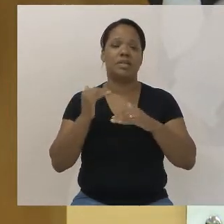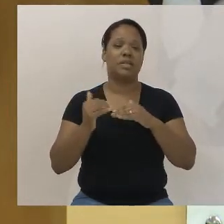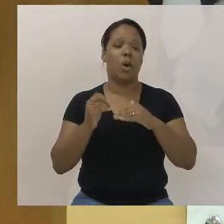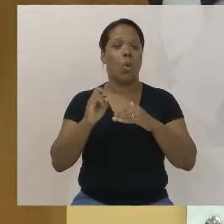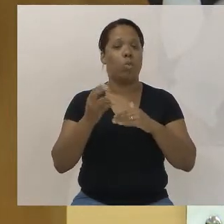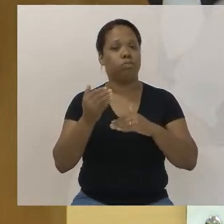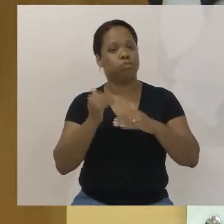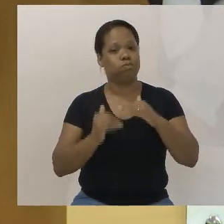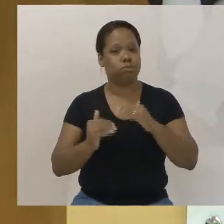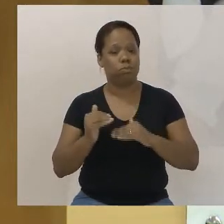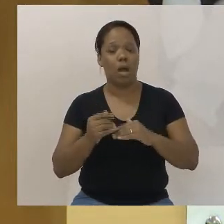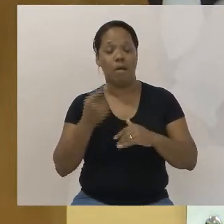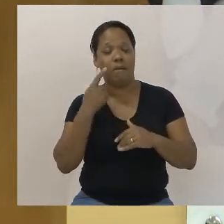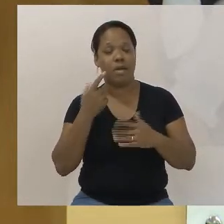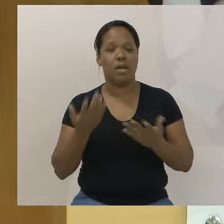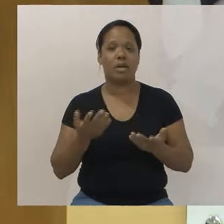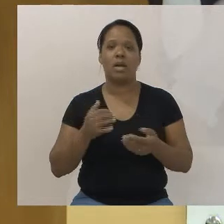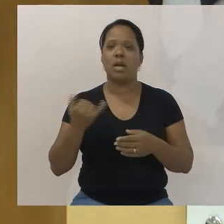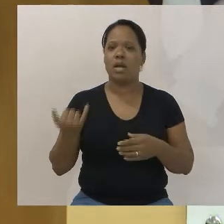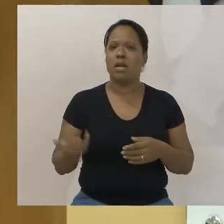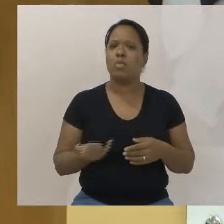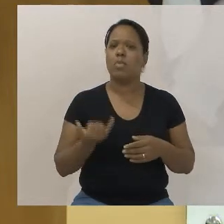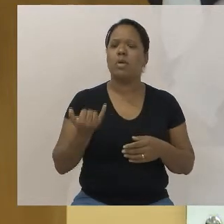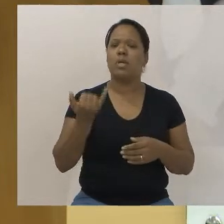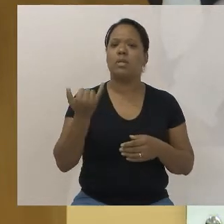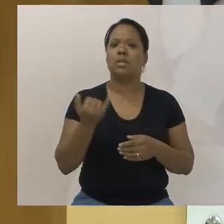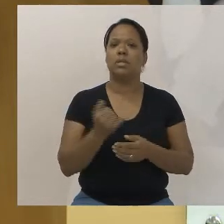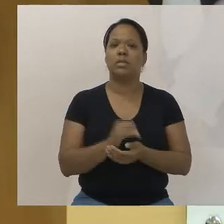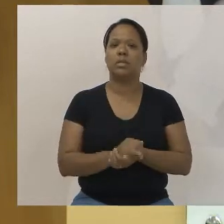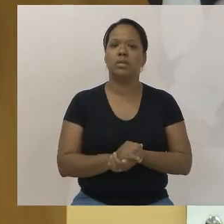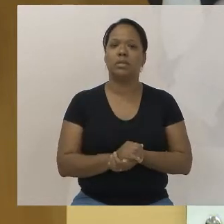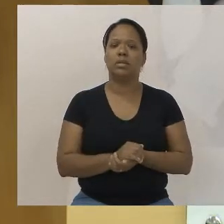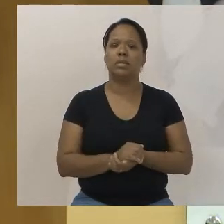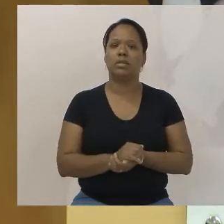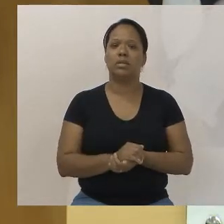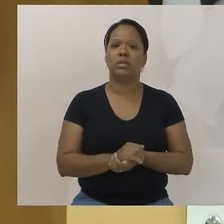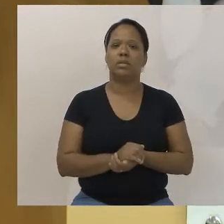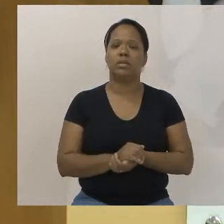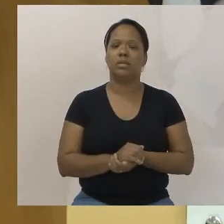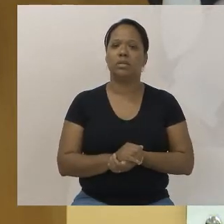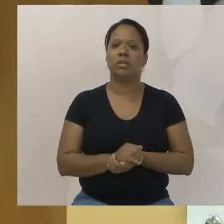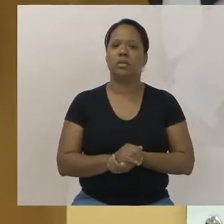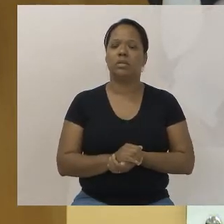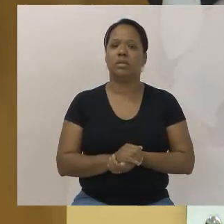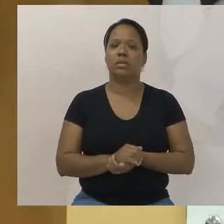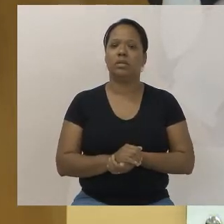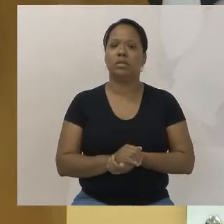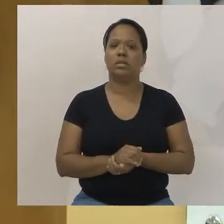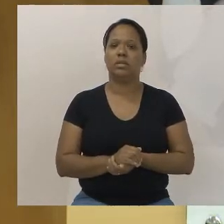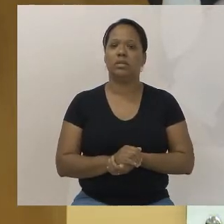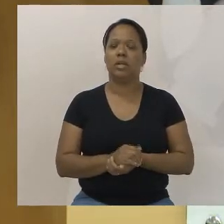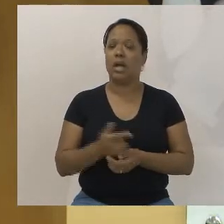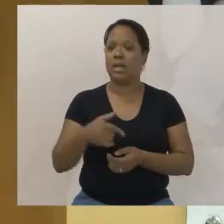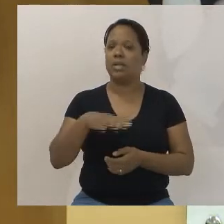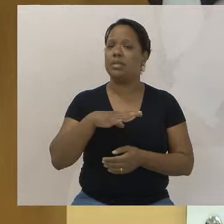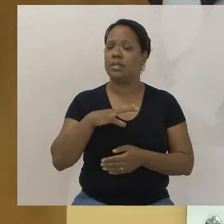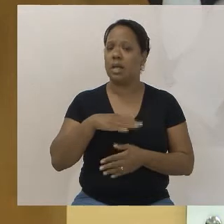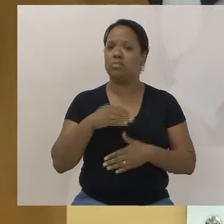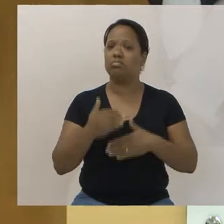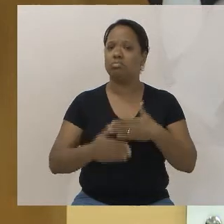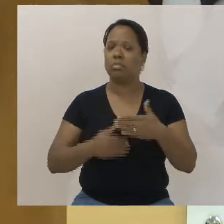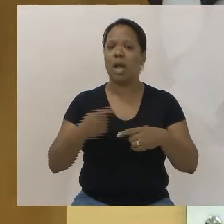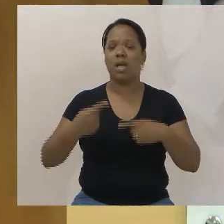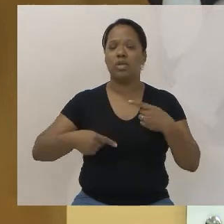avançar e isso é importante nem a gente está num processo importantíssimo aqui na nossa cidade onde se